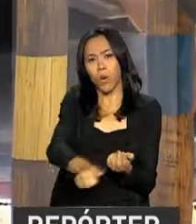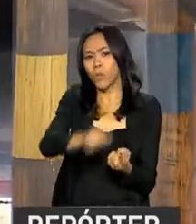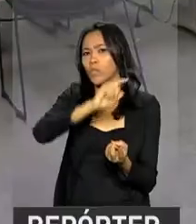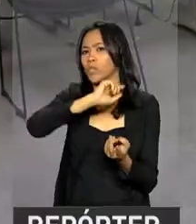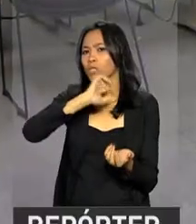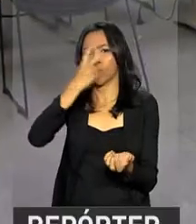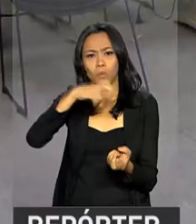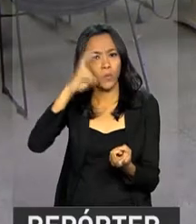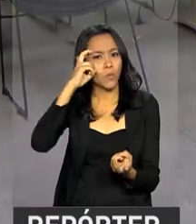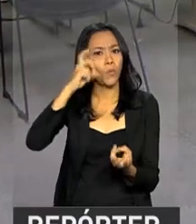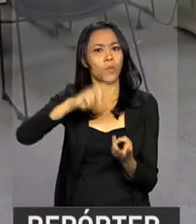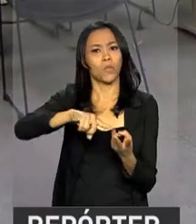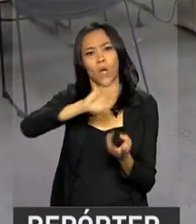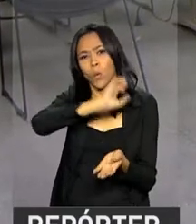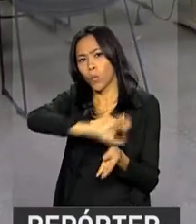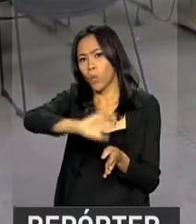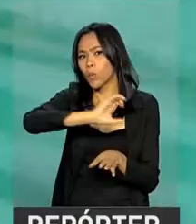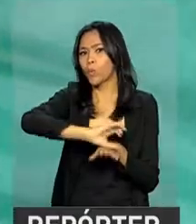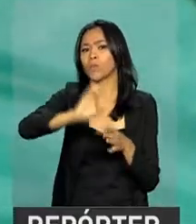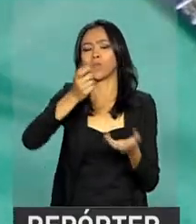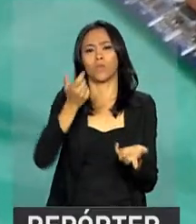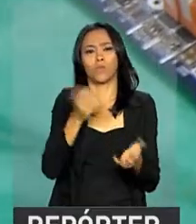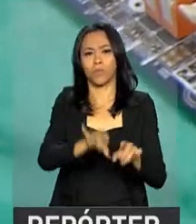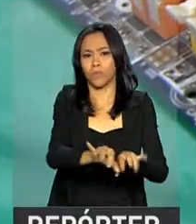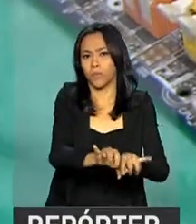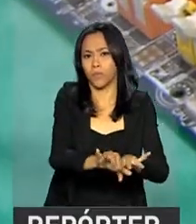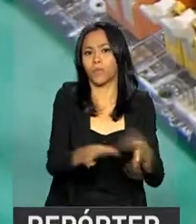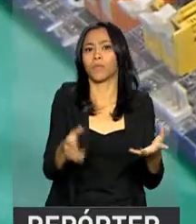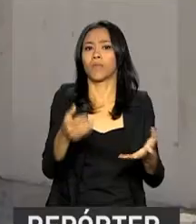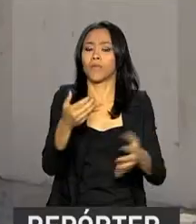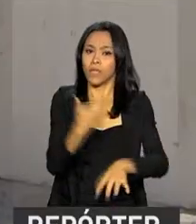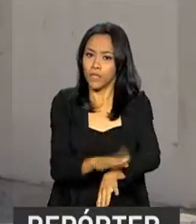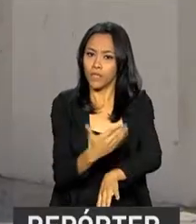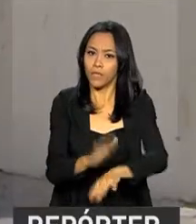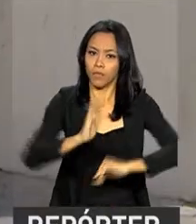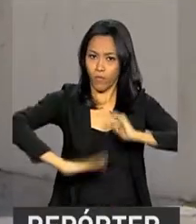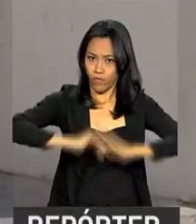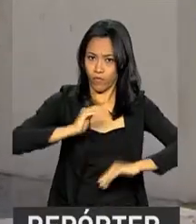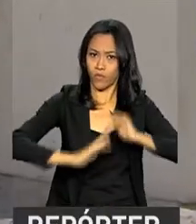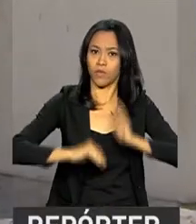lazer e cursos de inclusão digital e qualificação profissional.